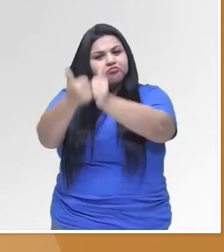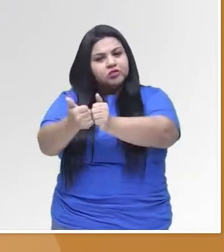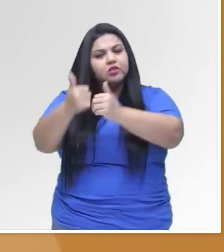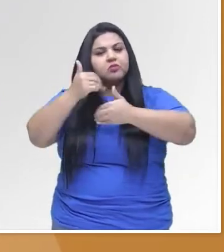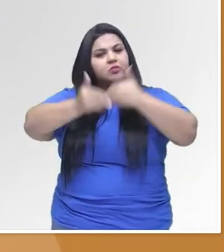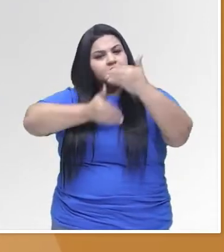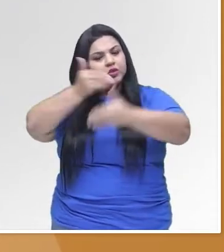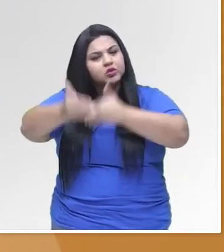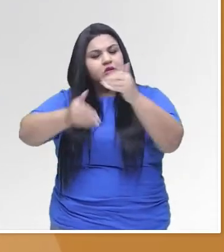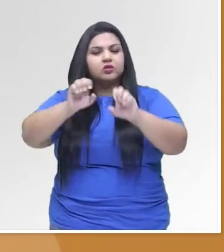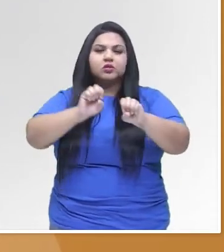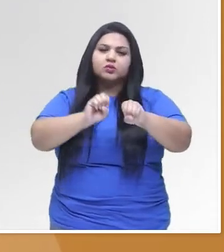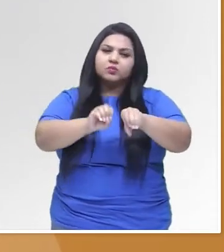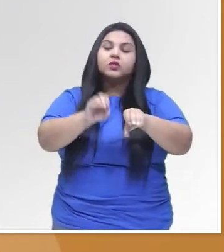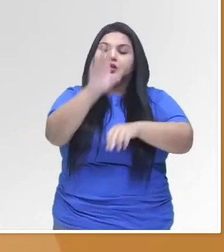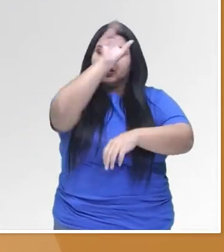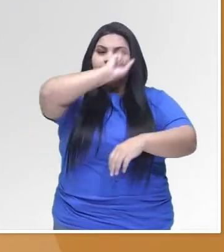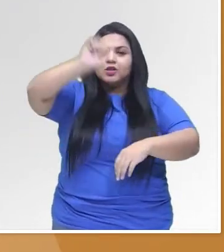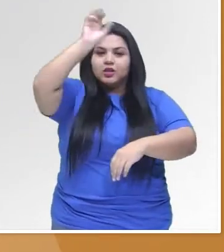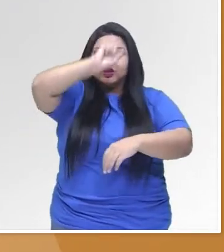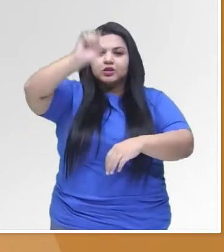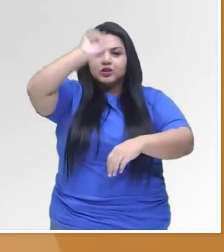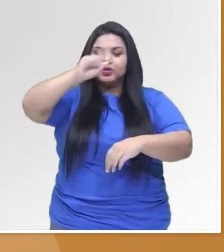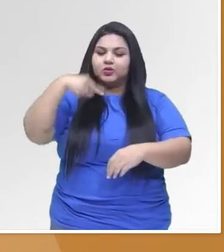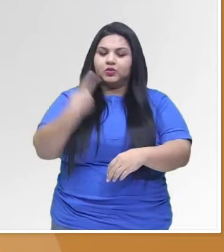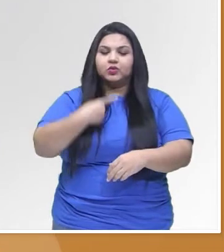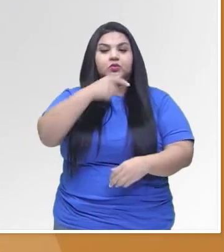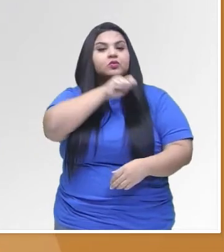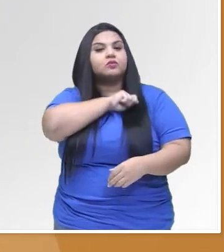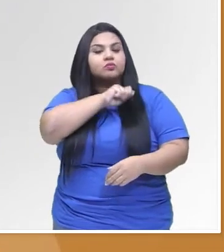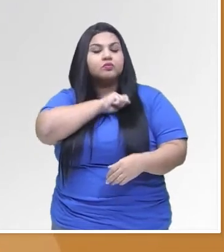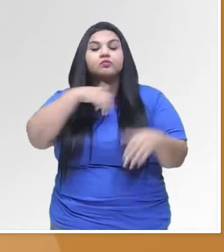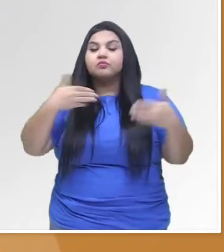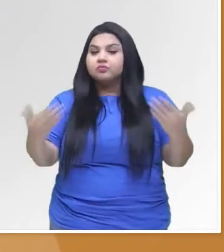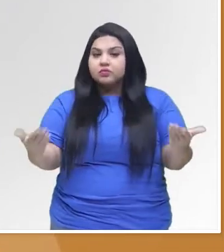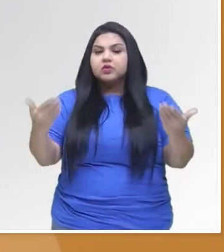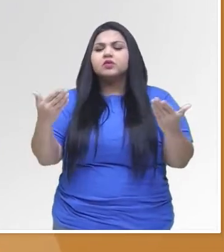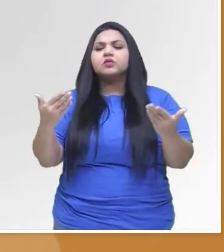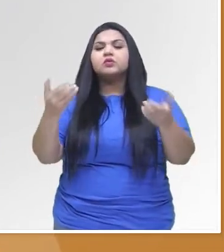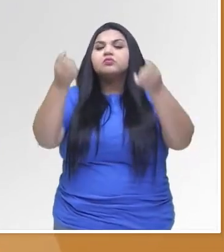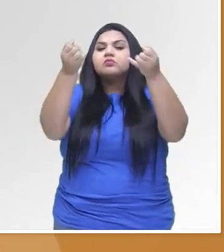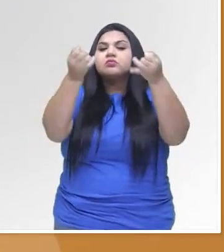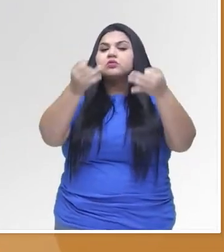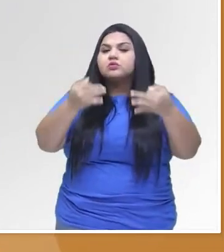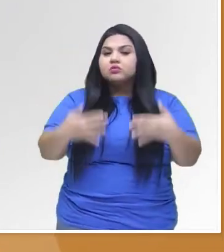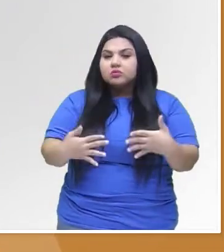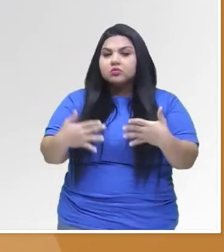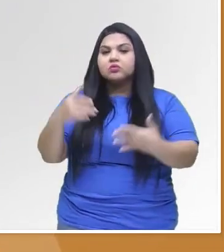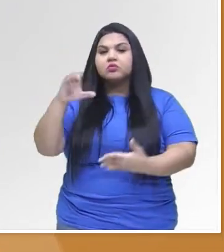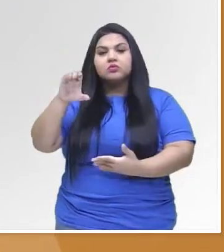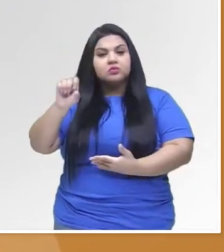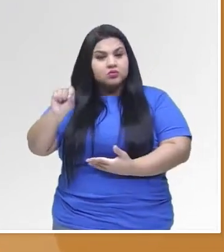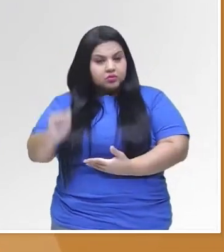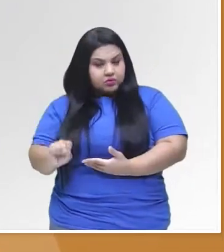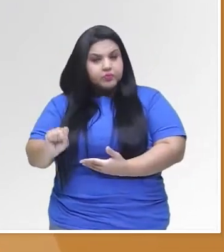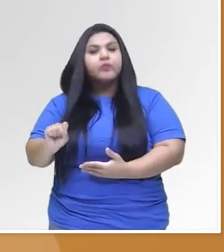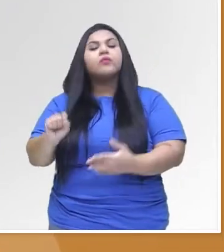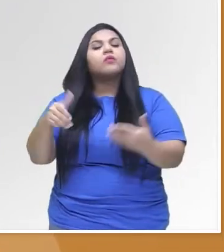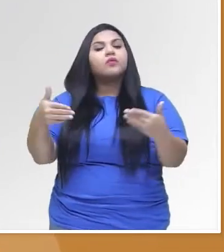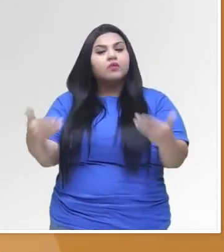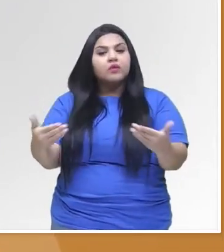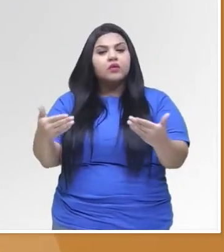de aprendizagem dos nossos alunos. Então, pessoal, estamos falando da região Centro-Sul, estamos